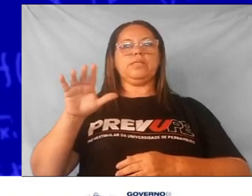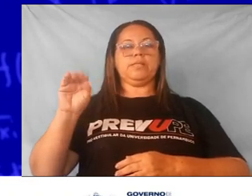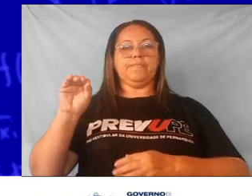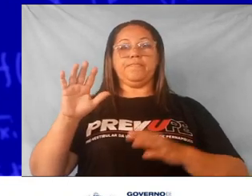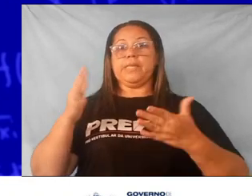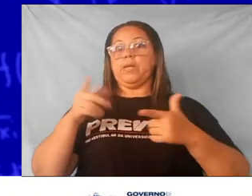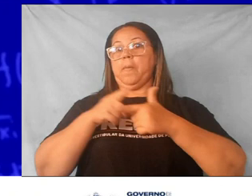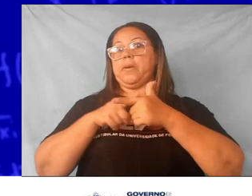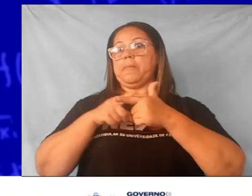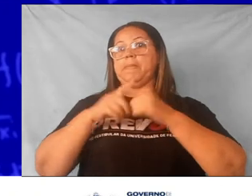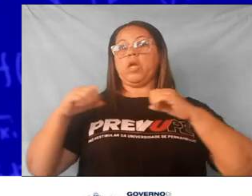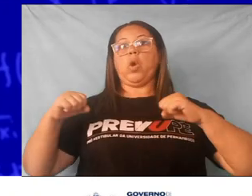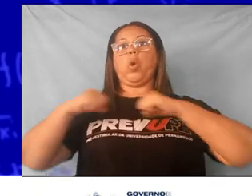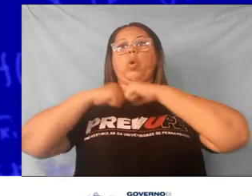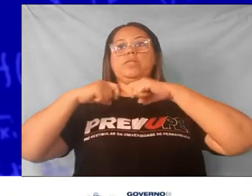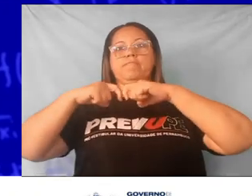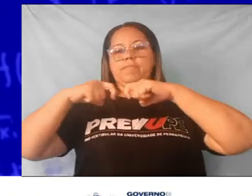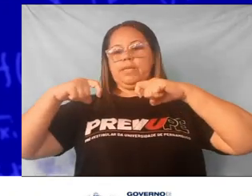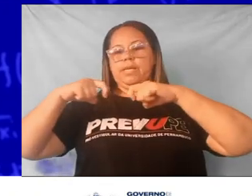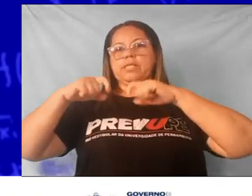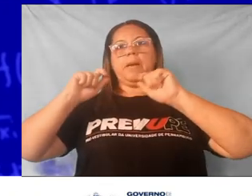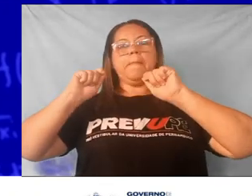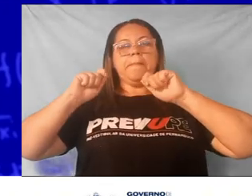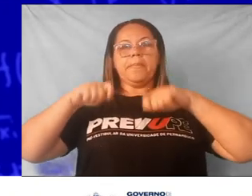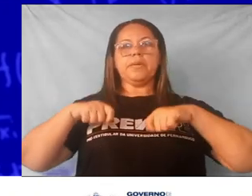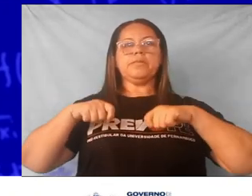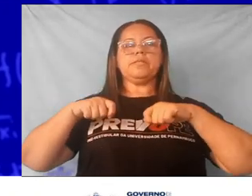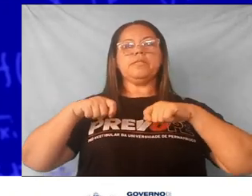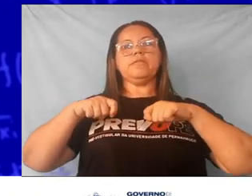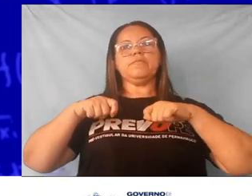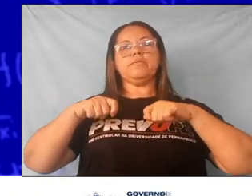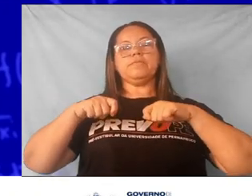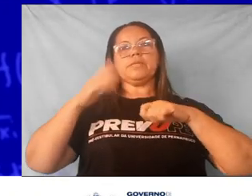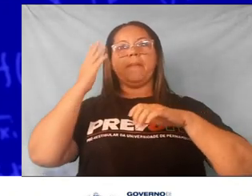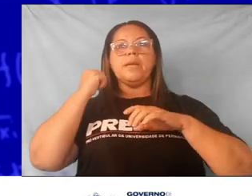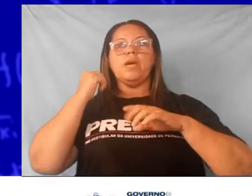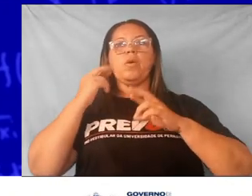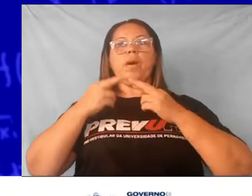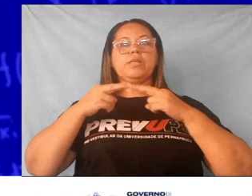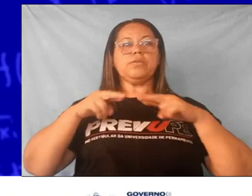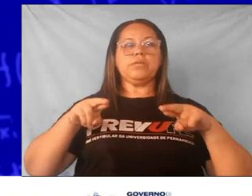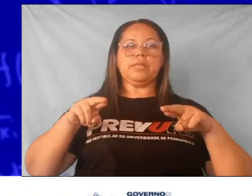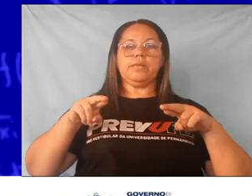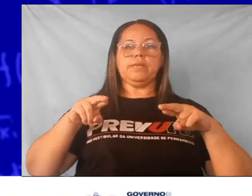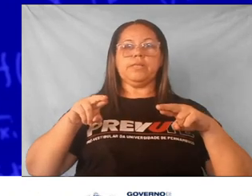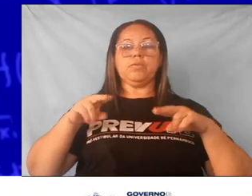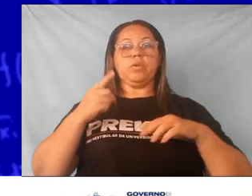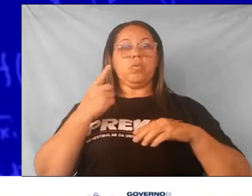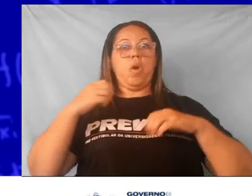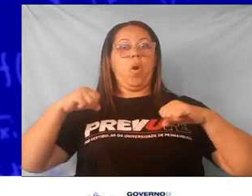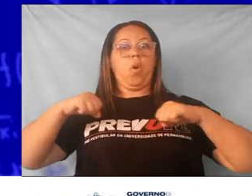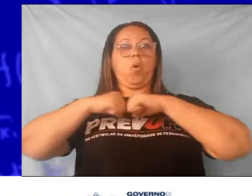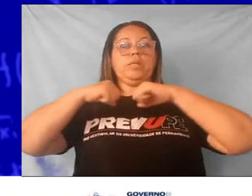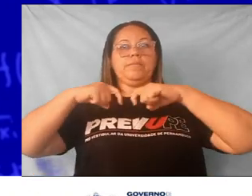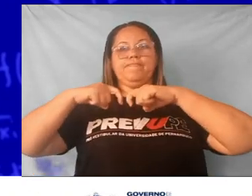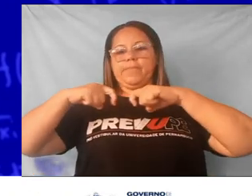elástica, nós podemos derivar o resultado de que em uma colisão